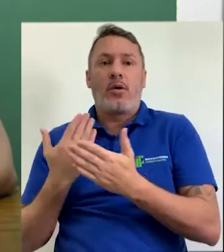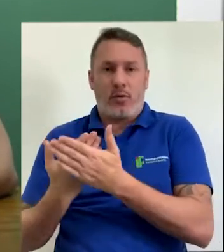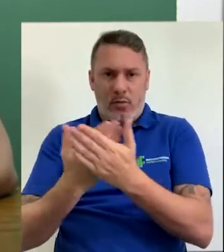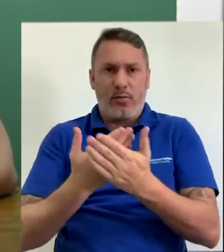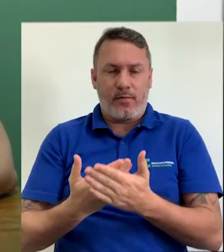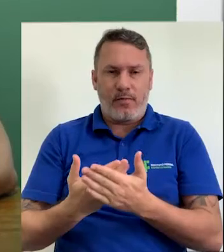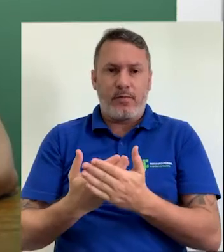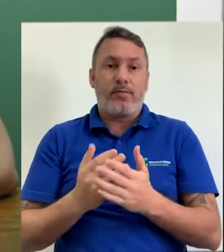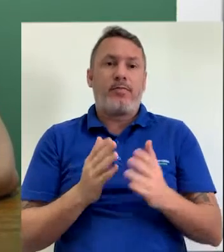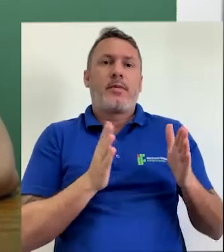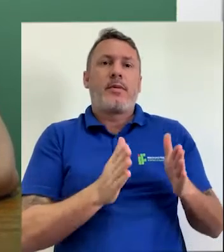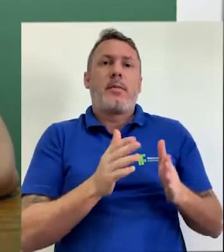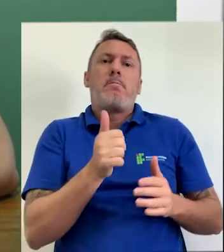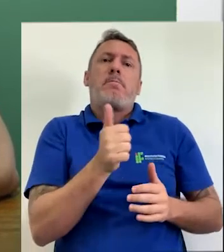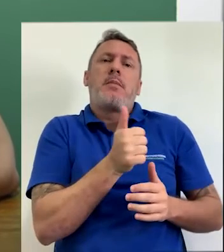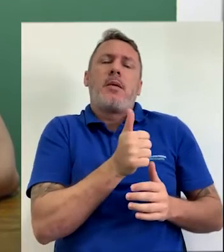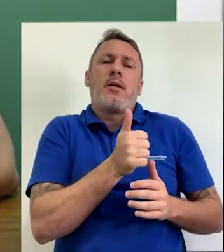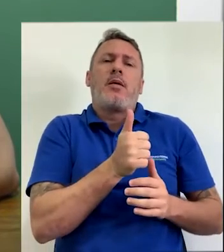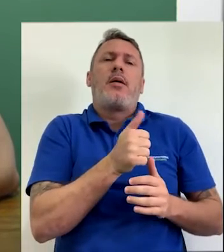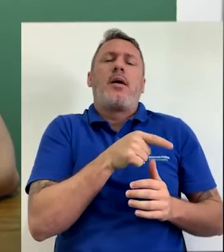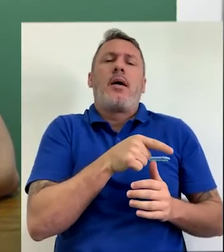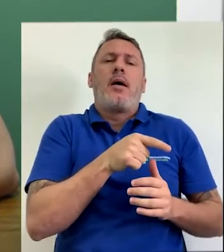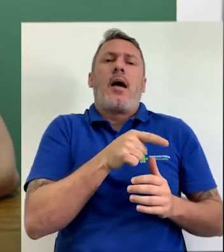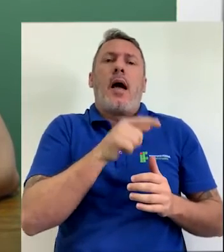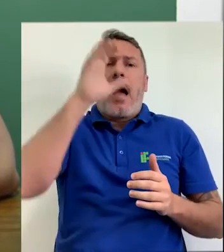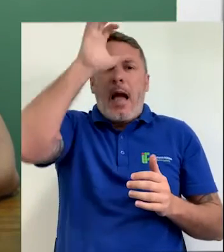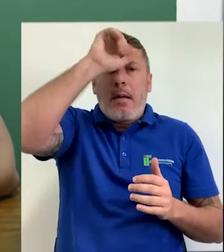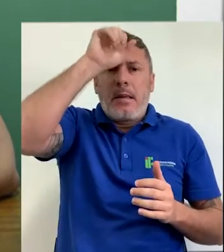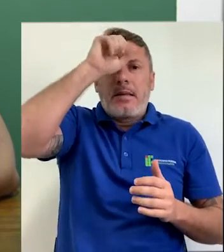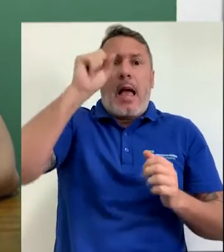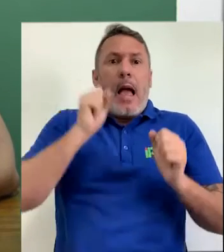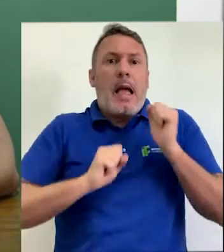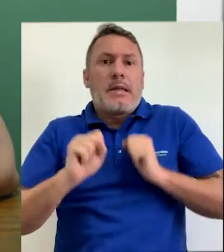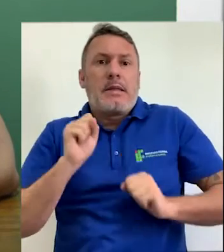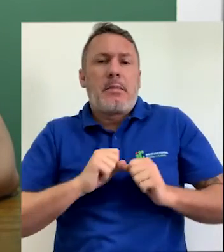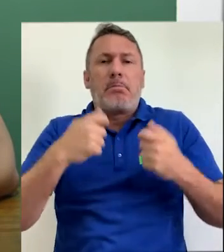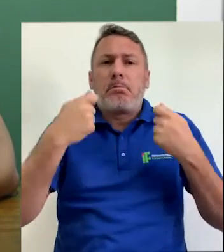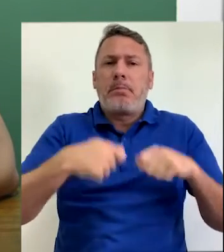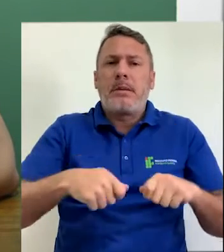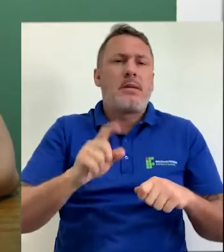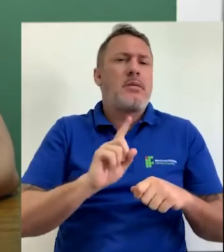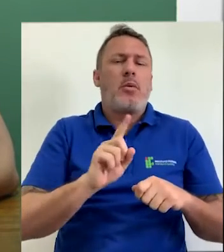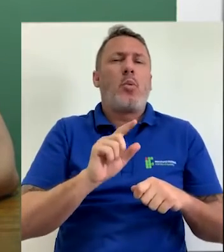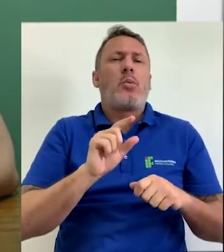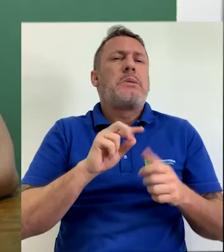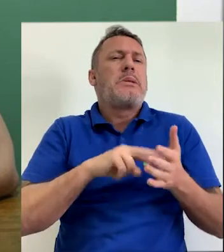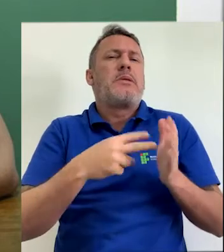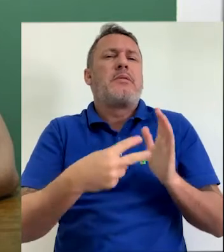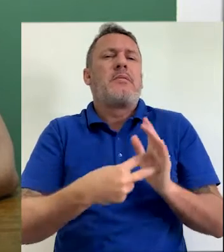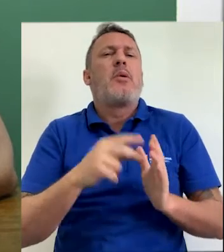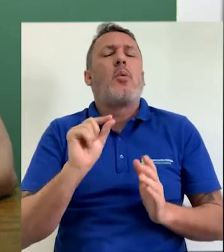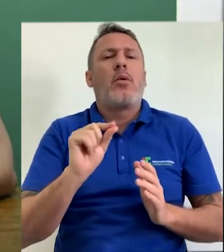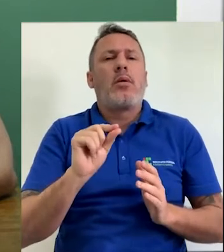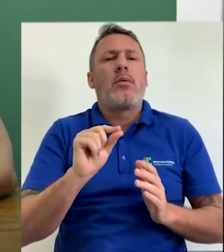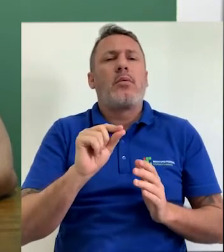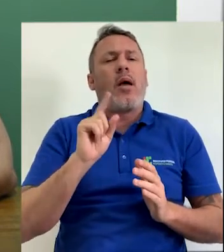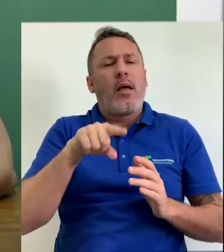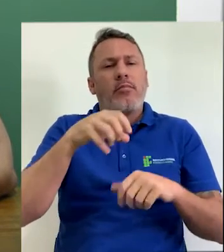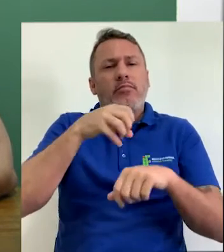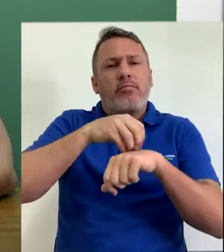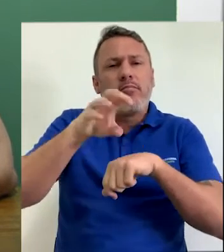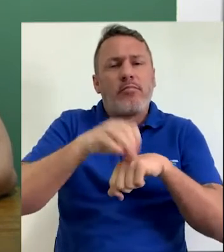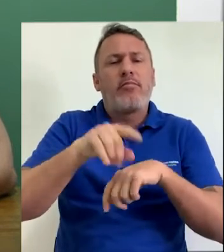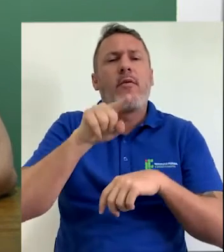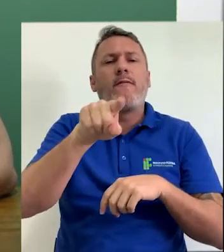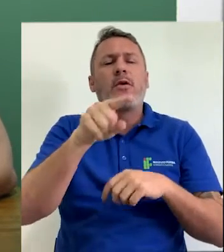sem ansiedade, nós vamos falar um pouco sobre como se preparar para